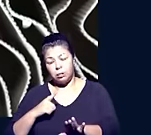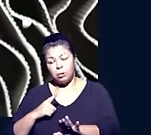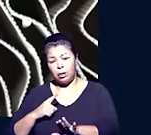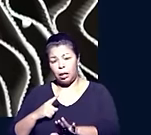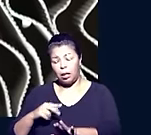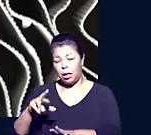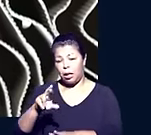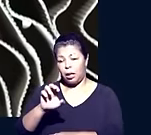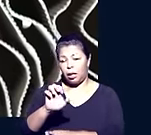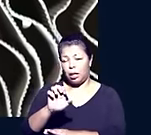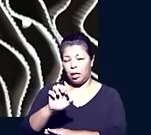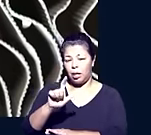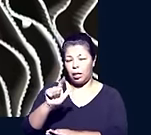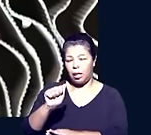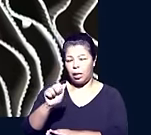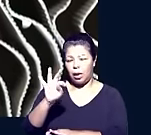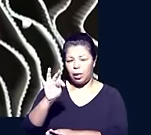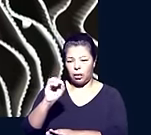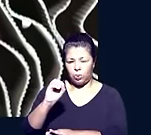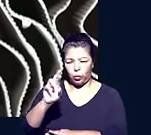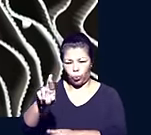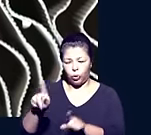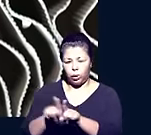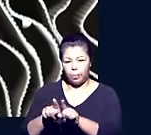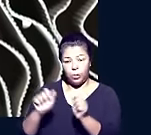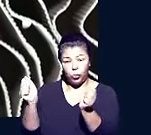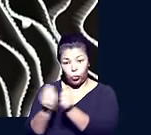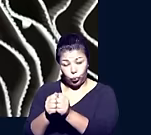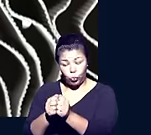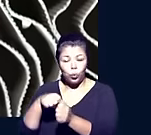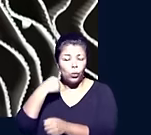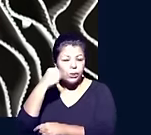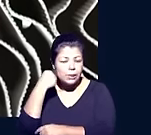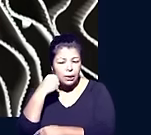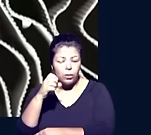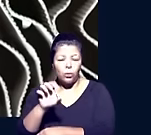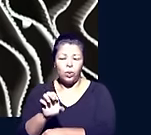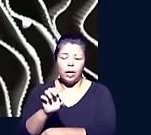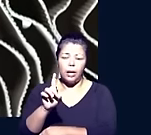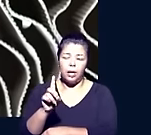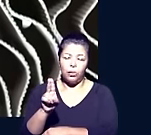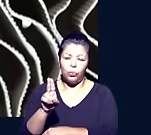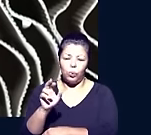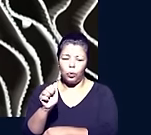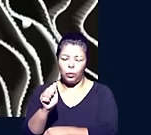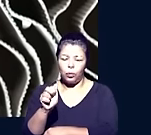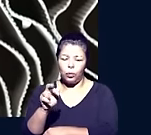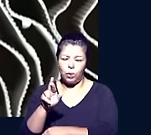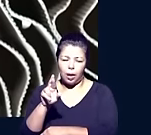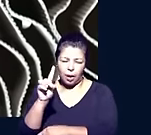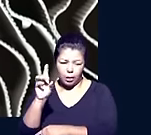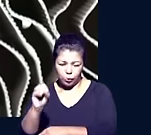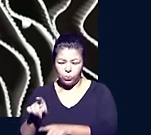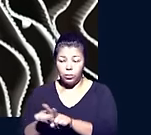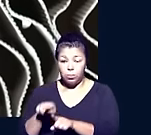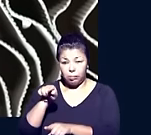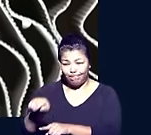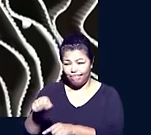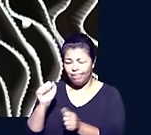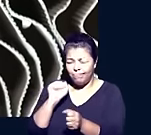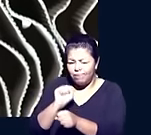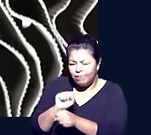conversas permanentes com o relator Senador Eduardo a câmara ficou na sua posição constitucional esperando o Senado se